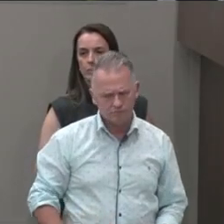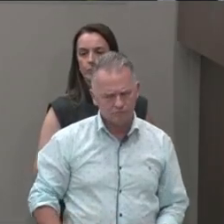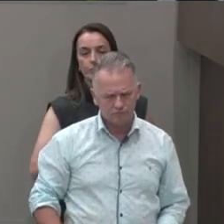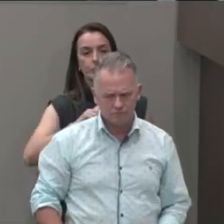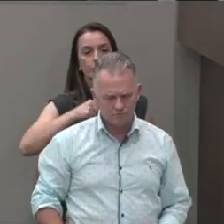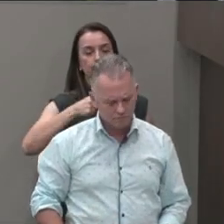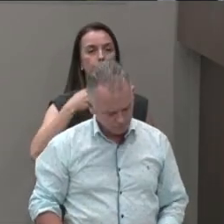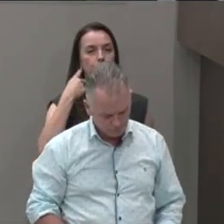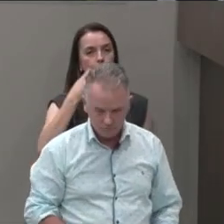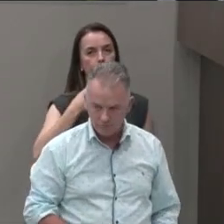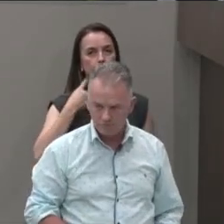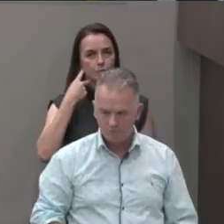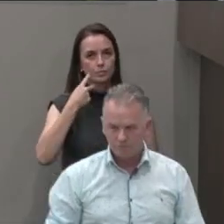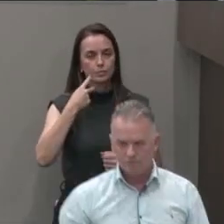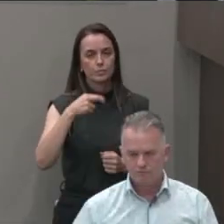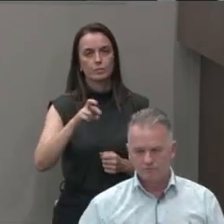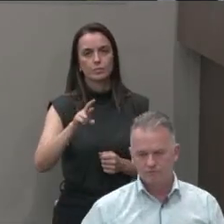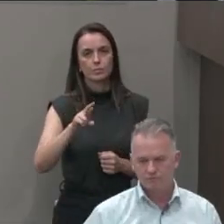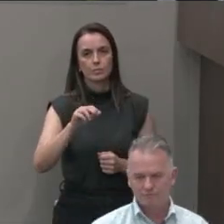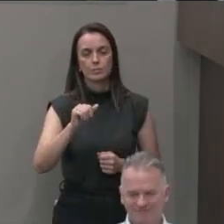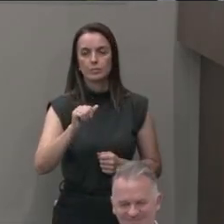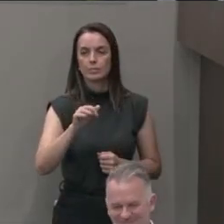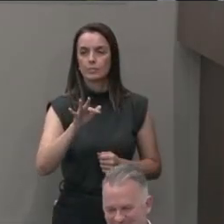Próximo vereador, o vereador Rafael Colucci.